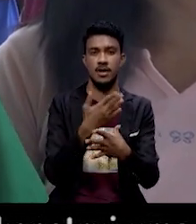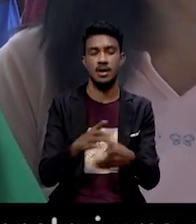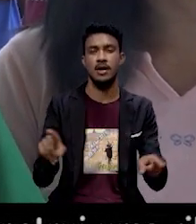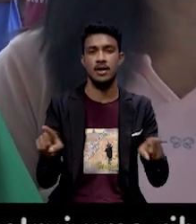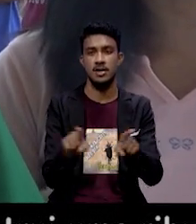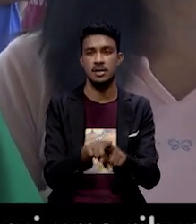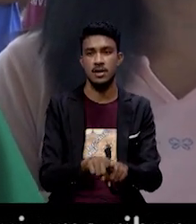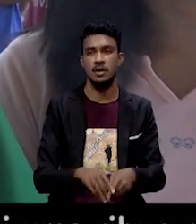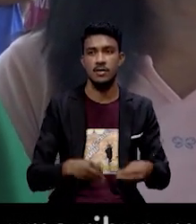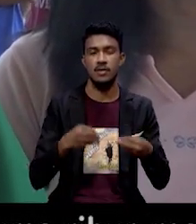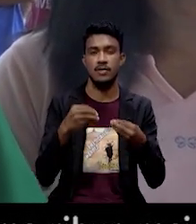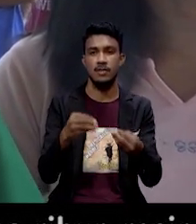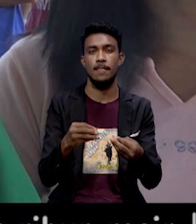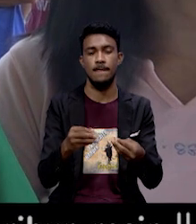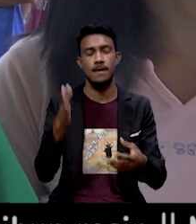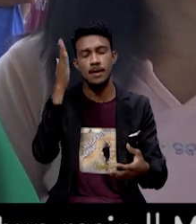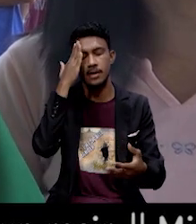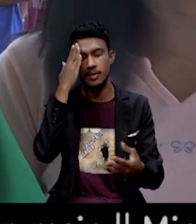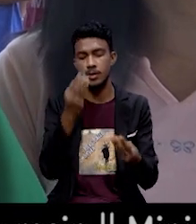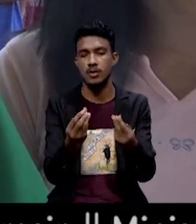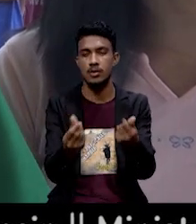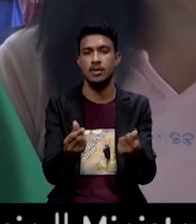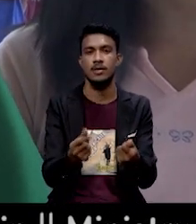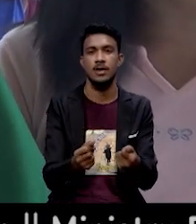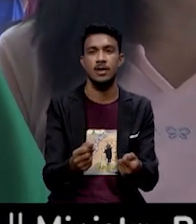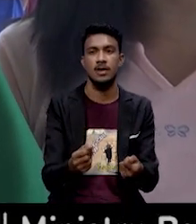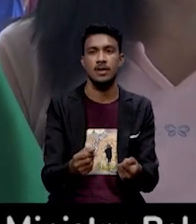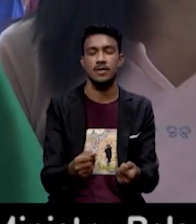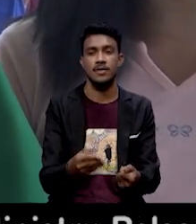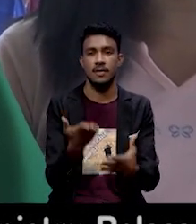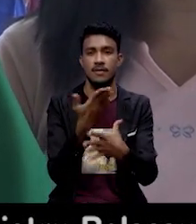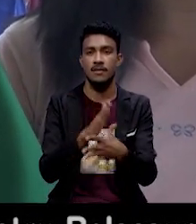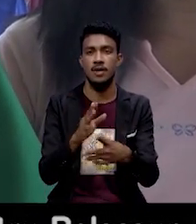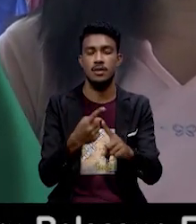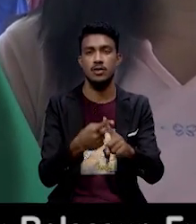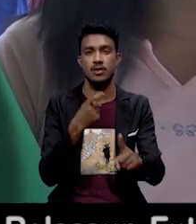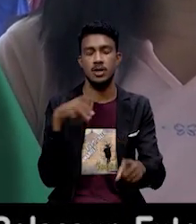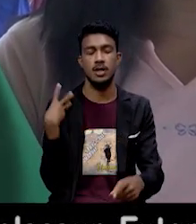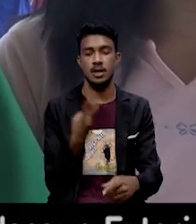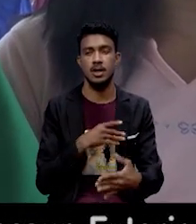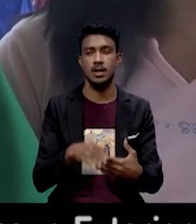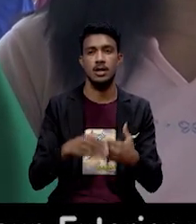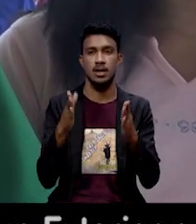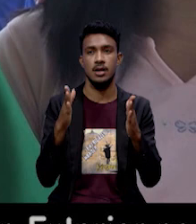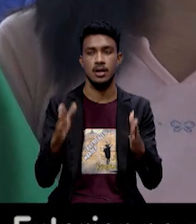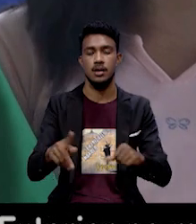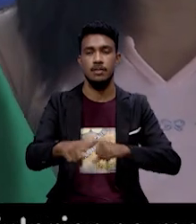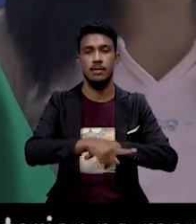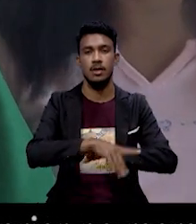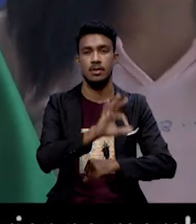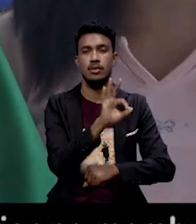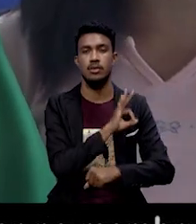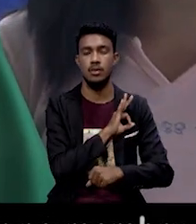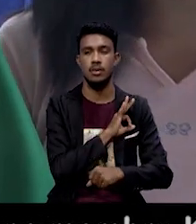dia kata hato ela bingkisan balung nebe tatoli pusi itnia líder supremo partido Kunto